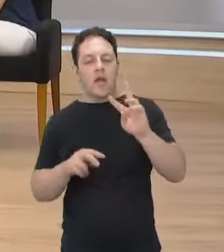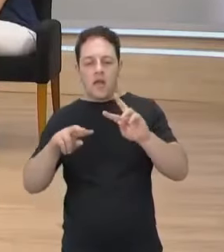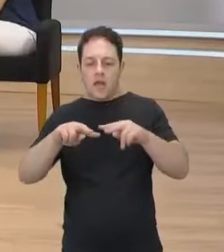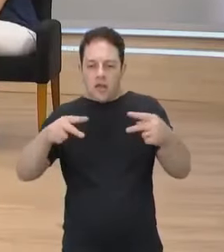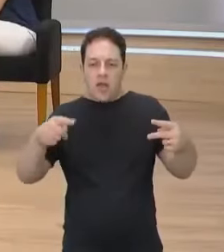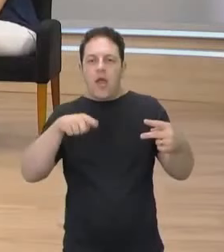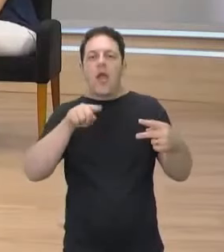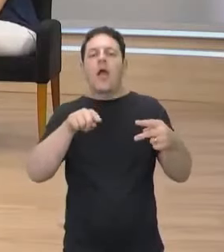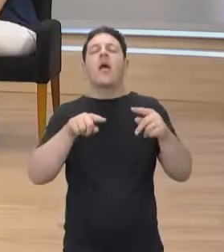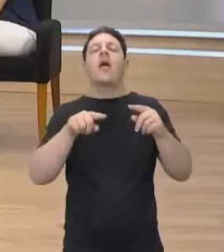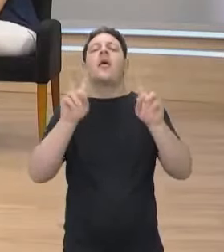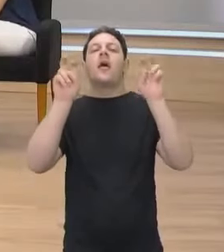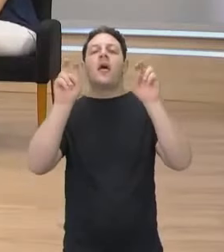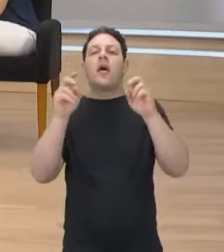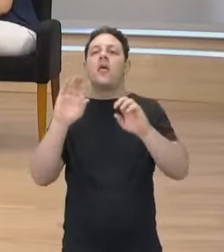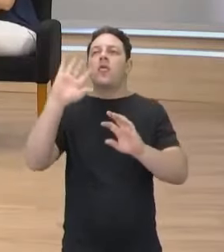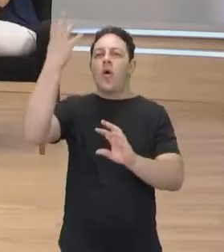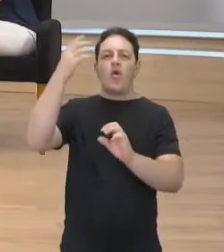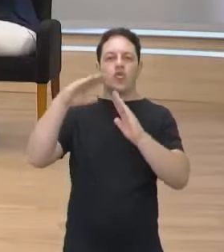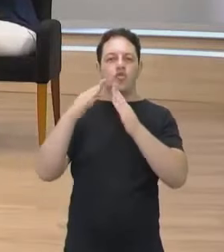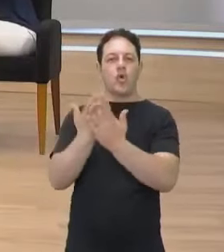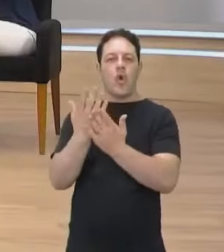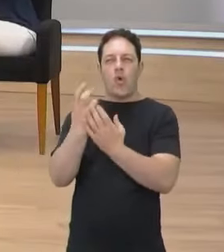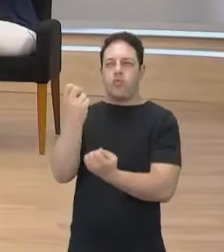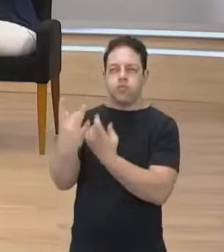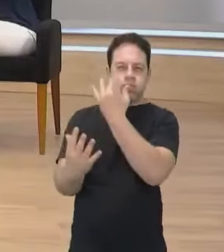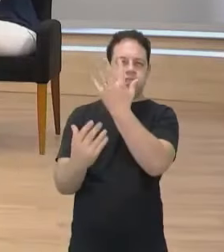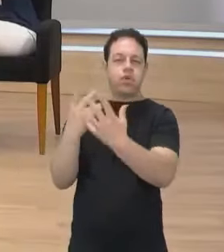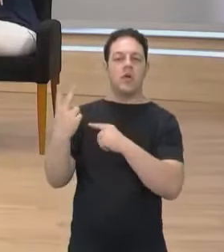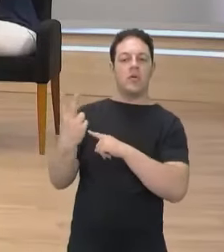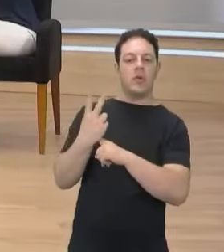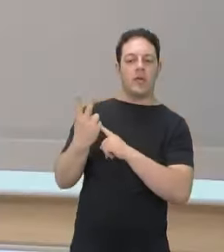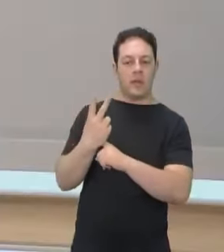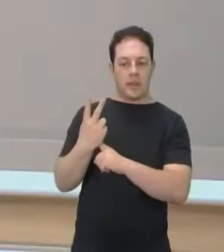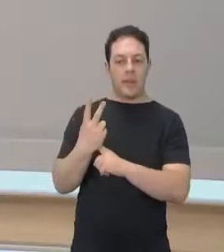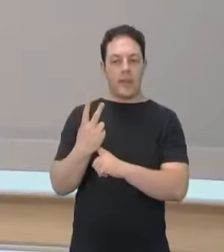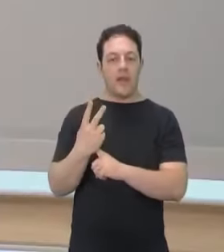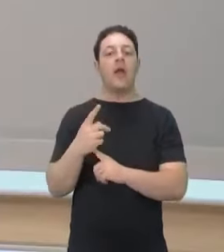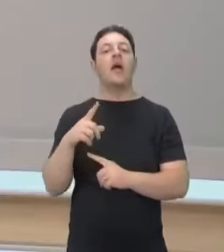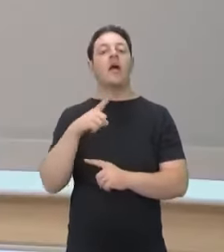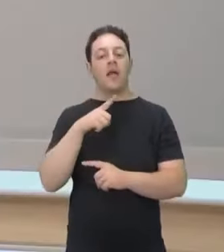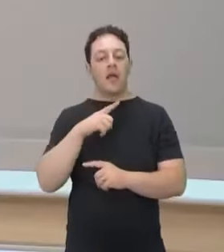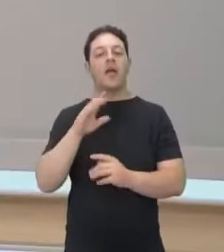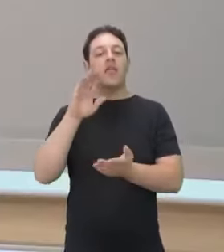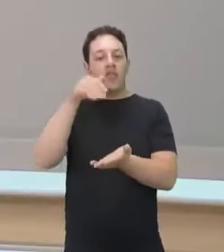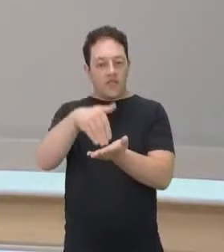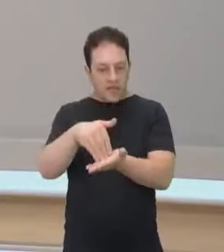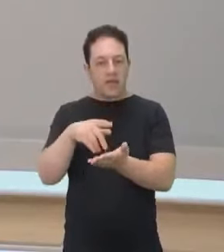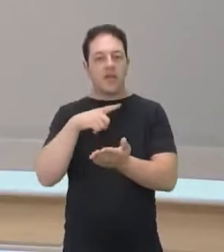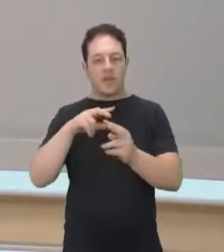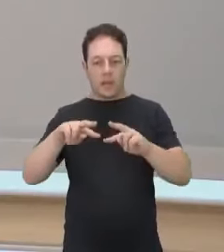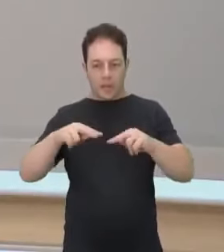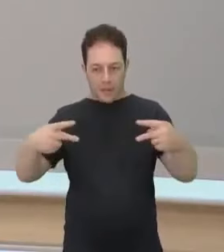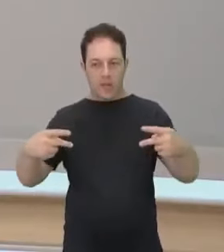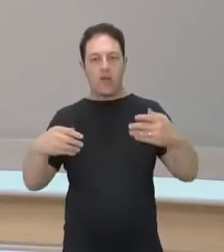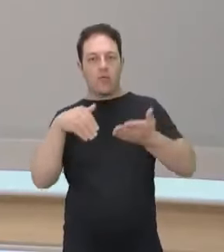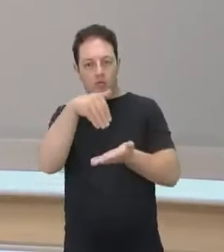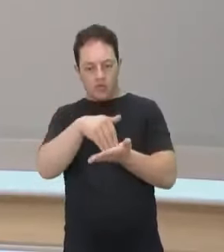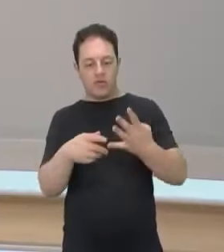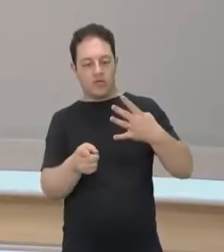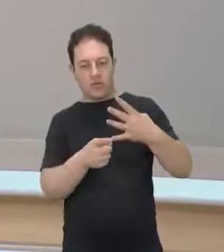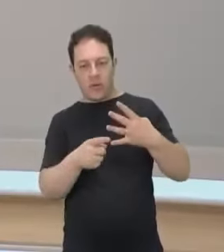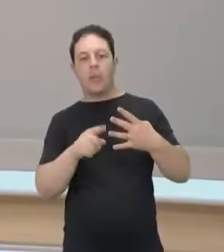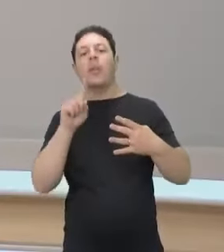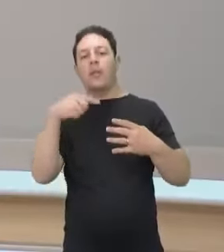sobre proteção frente a incêndio na escola. Última trilha, a gente tem esse vídeo e a primeira trilha também passa o vídeo